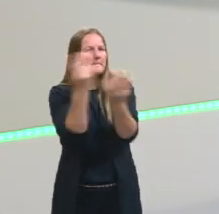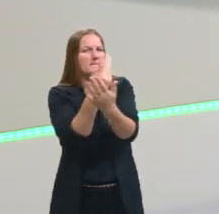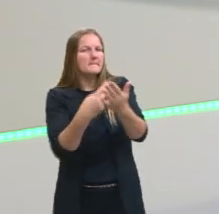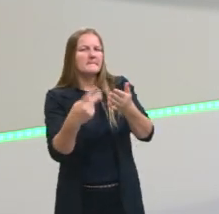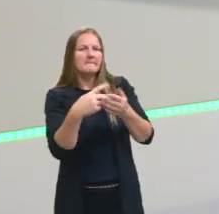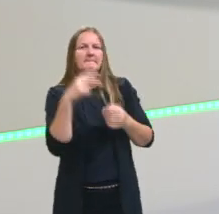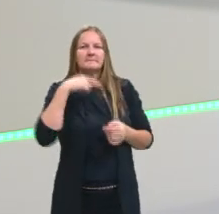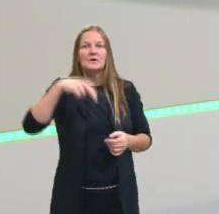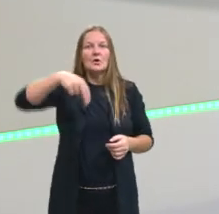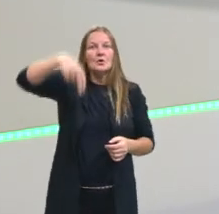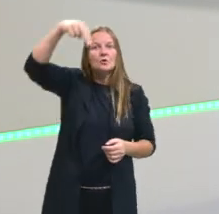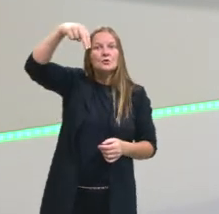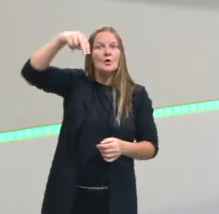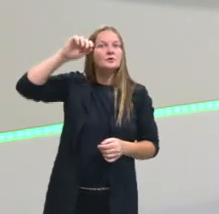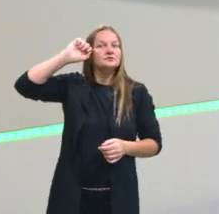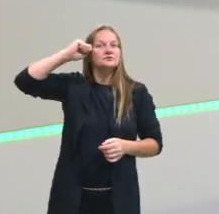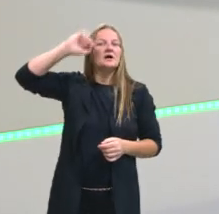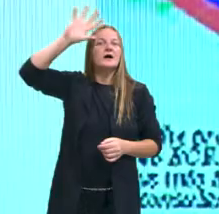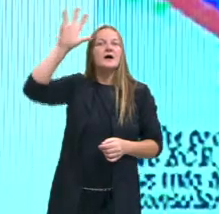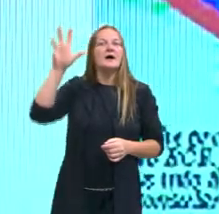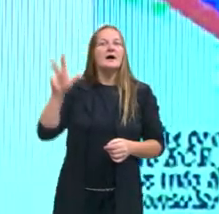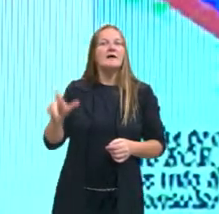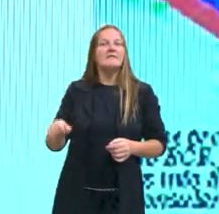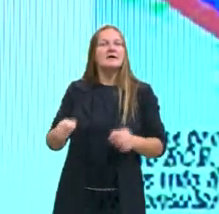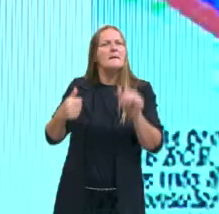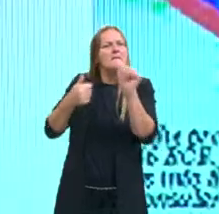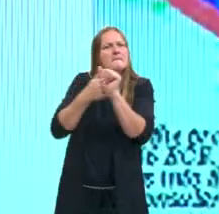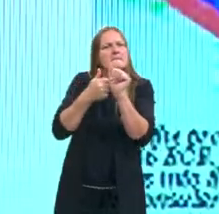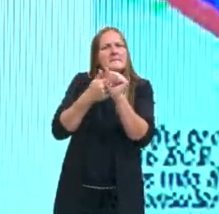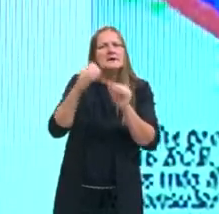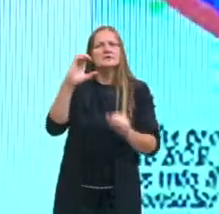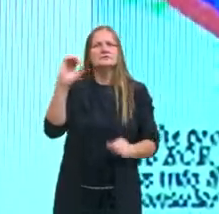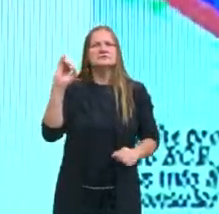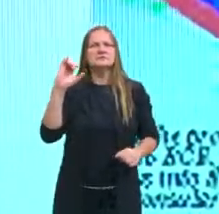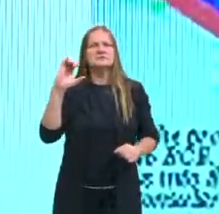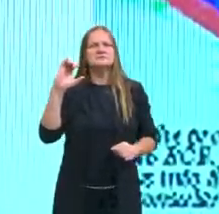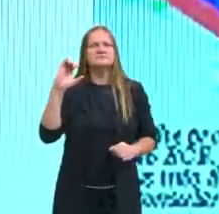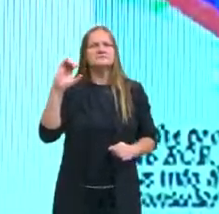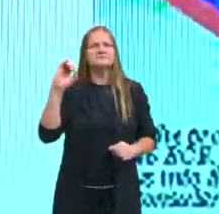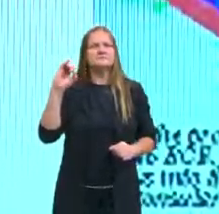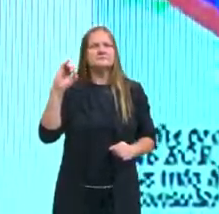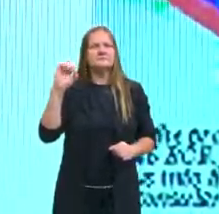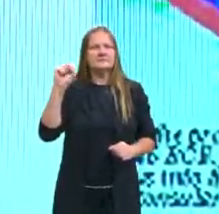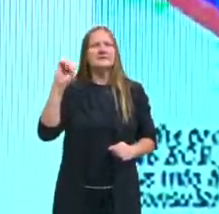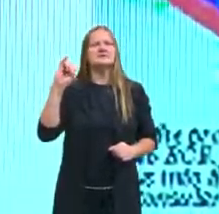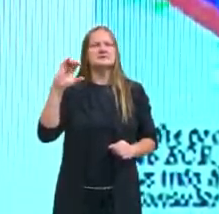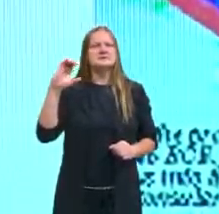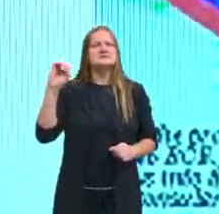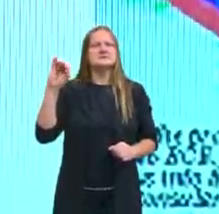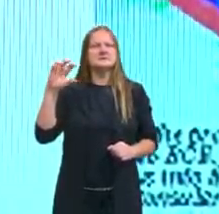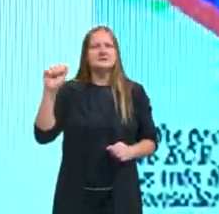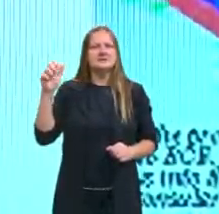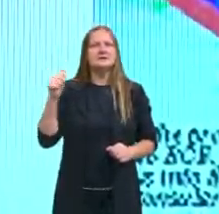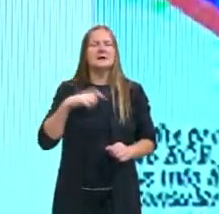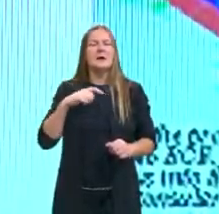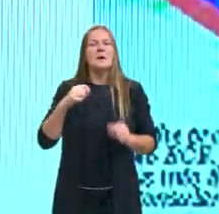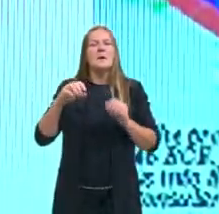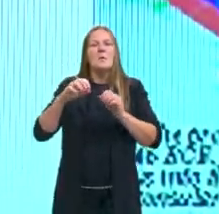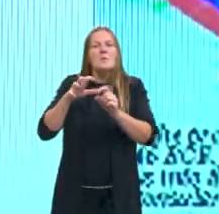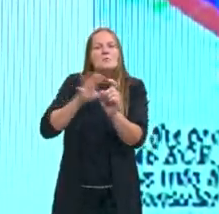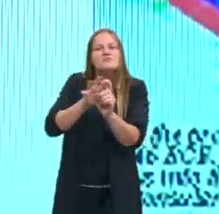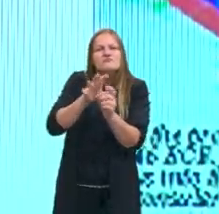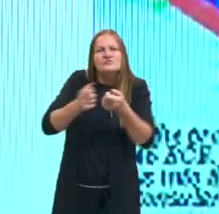no norte da África próximo da Cecília essa cidade dominou grande parte da região do norte da África